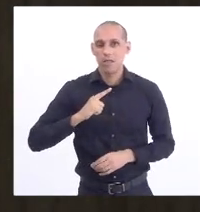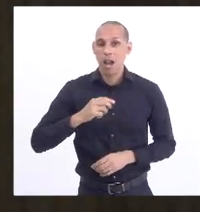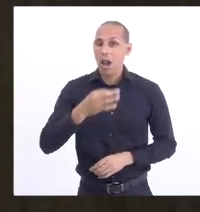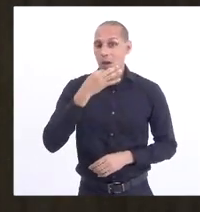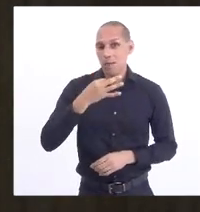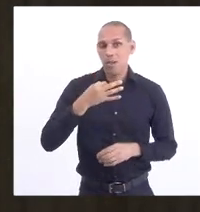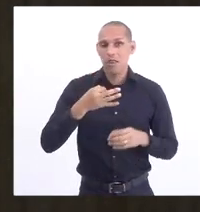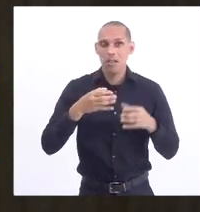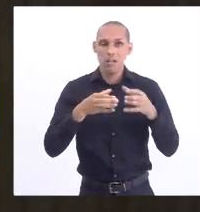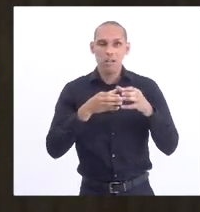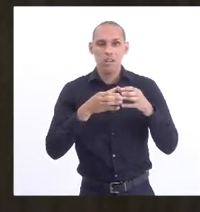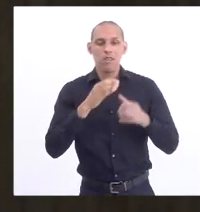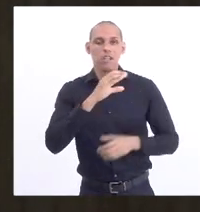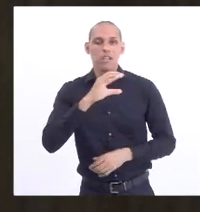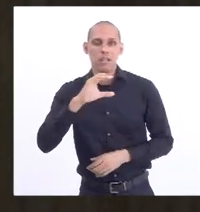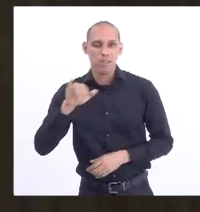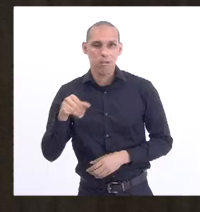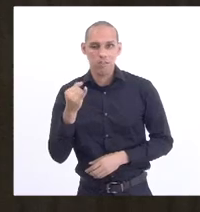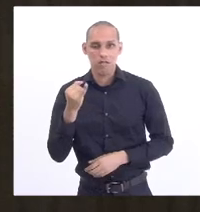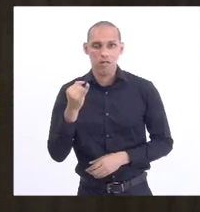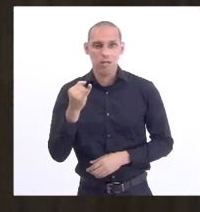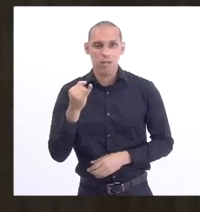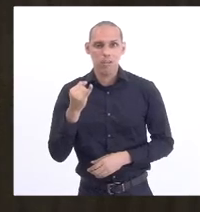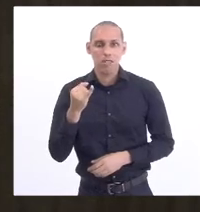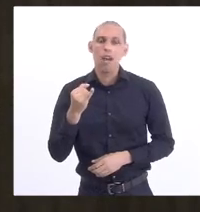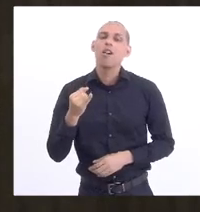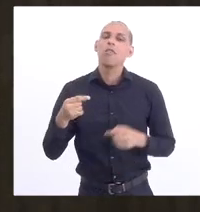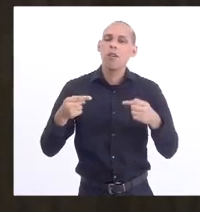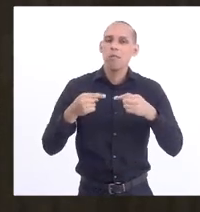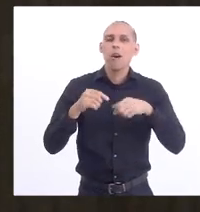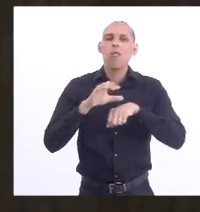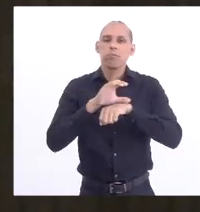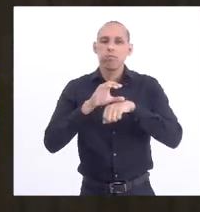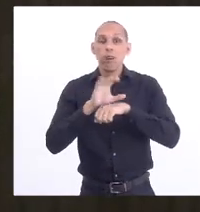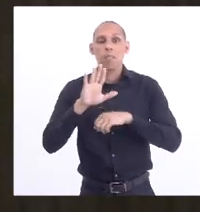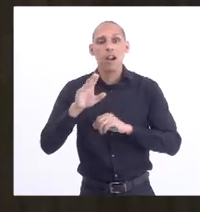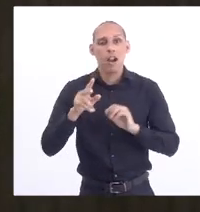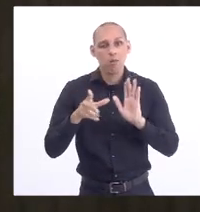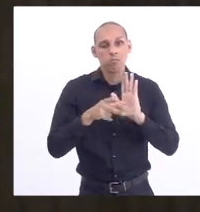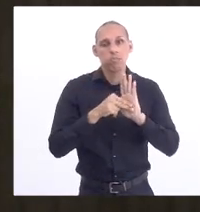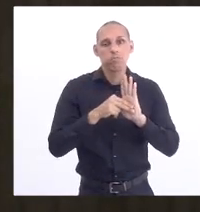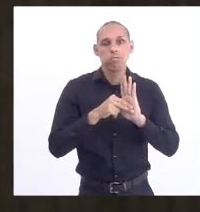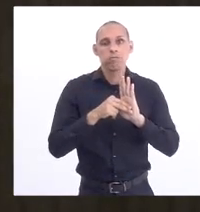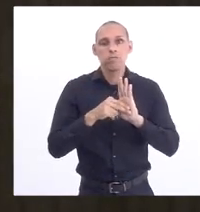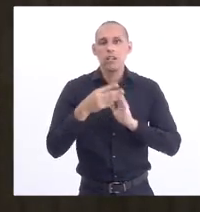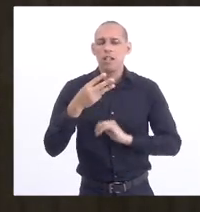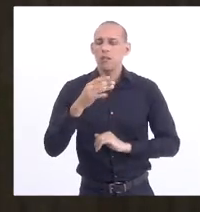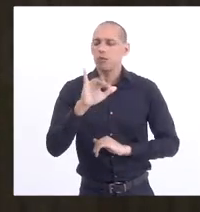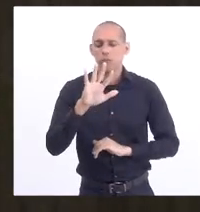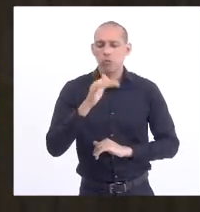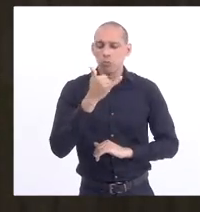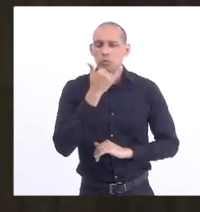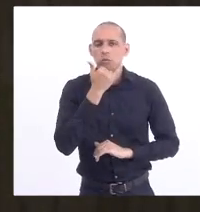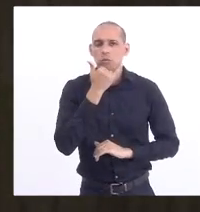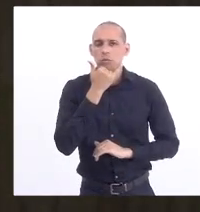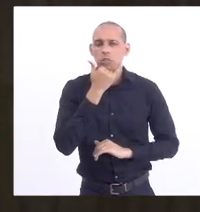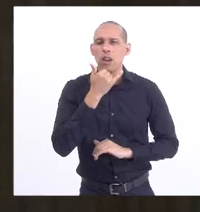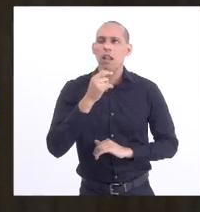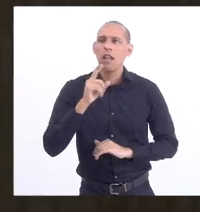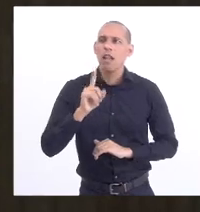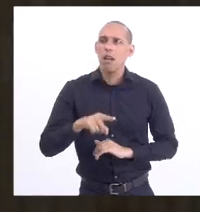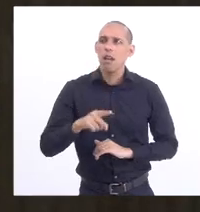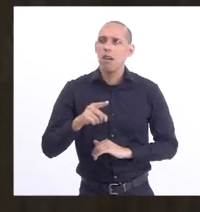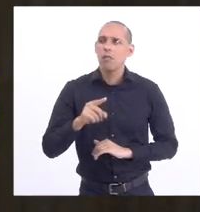Márcio Pacheco, foi constitucionalidade com três emendas. Três emendas não, senhor presidente, me perdoe.